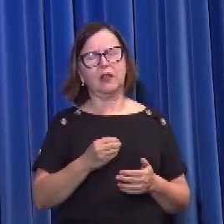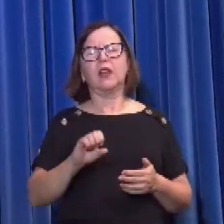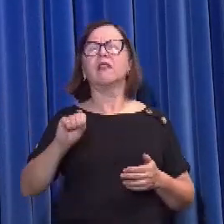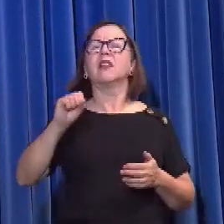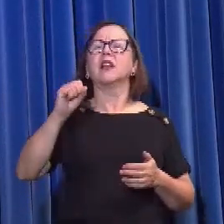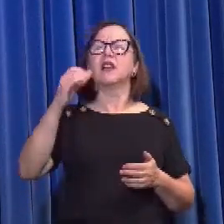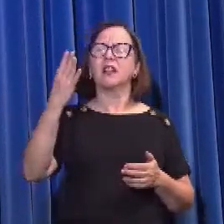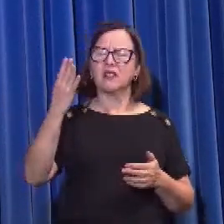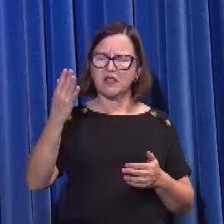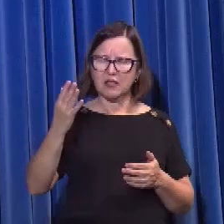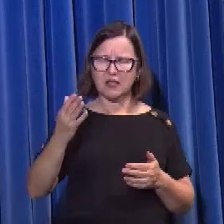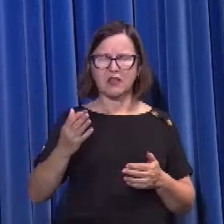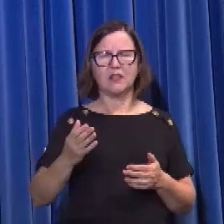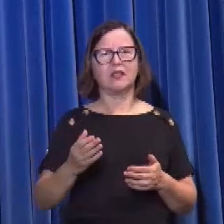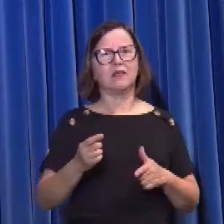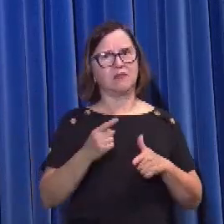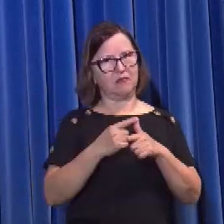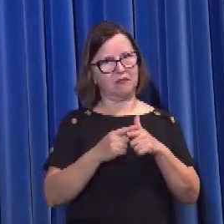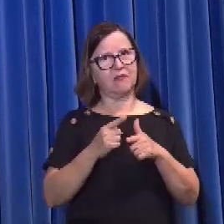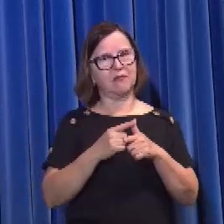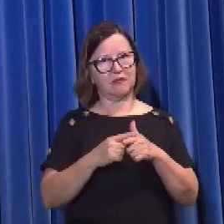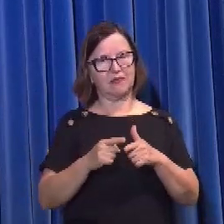o oposto.